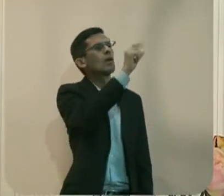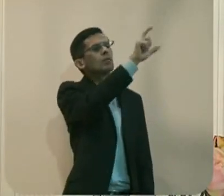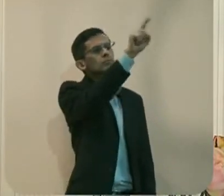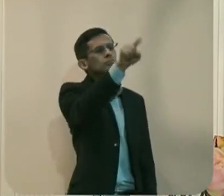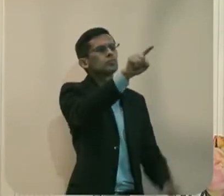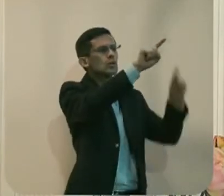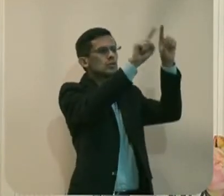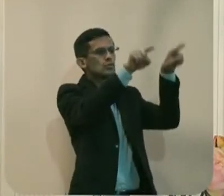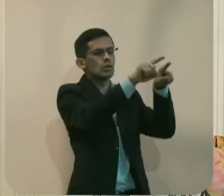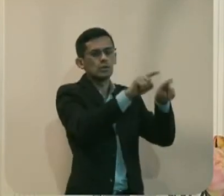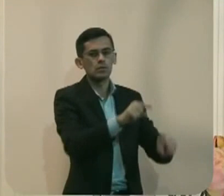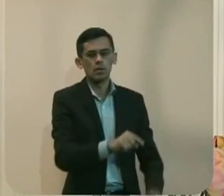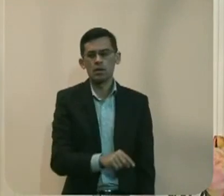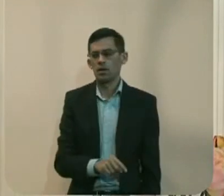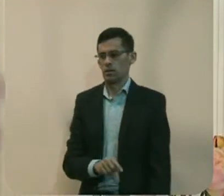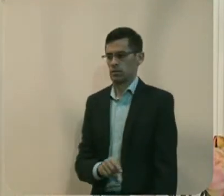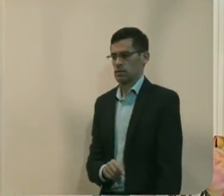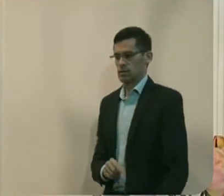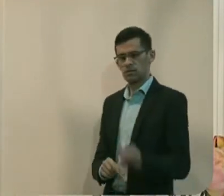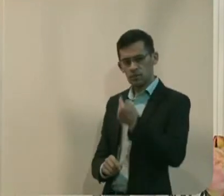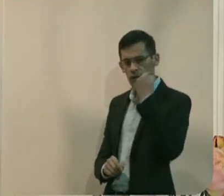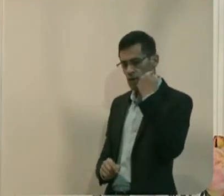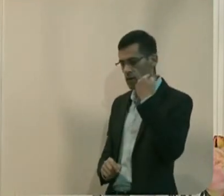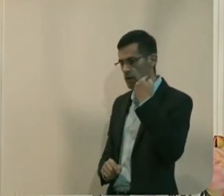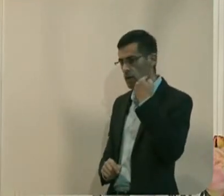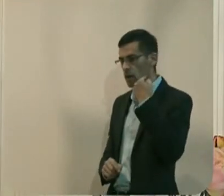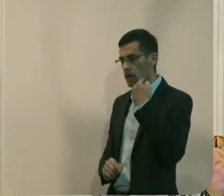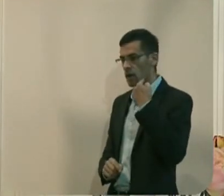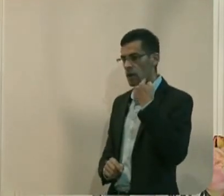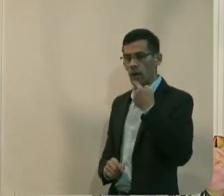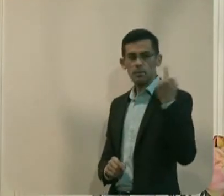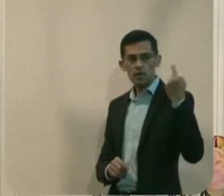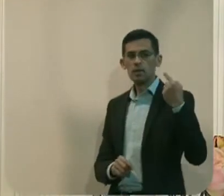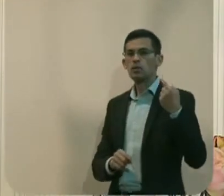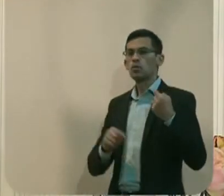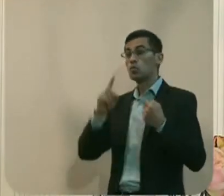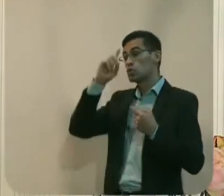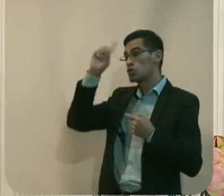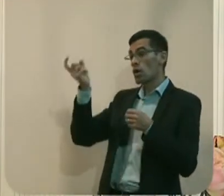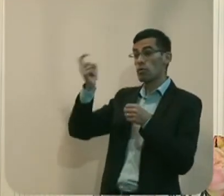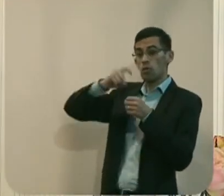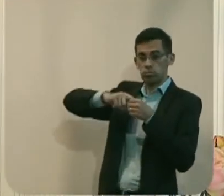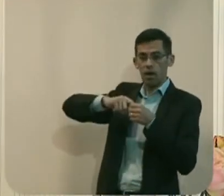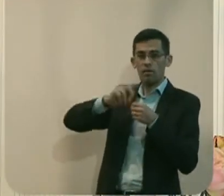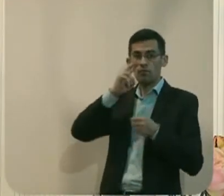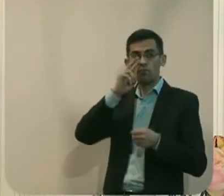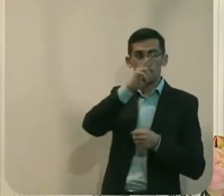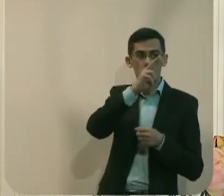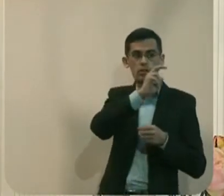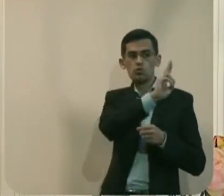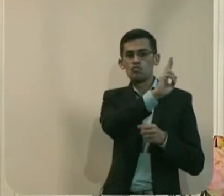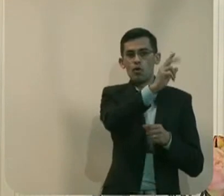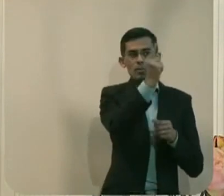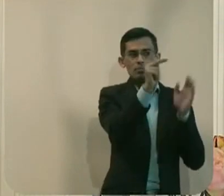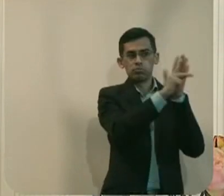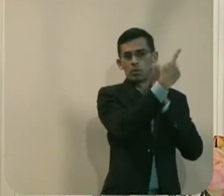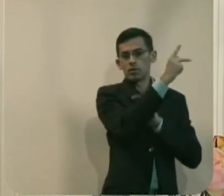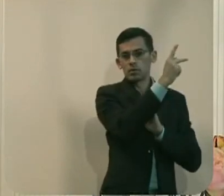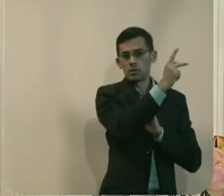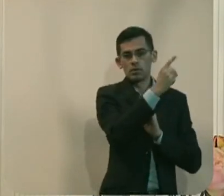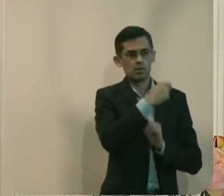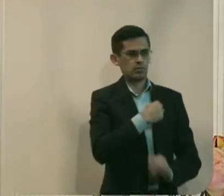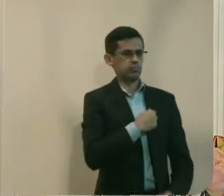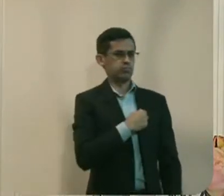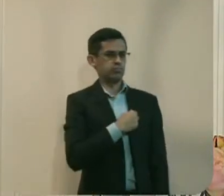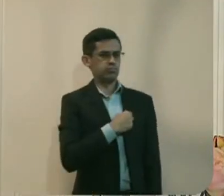isso? Ele falou assim, é para esses safados, se um dia voltarem aqui e verem o seu cheque aqui. Eu